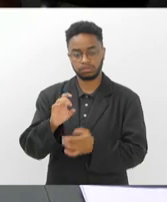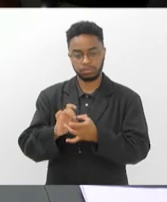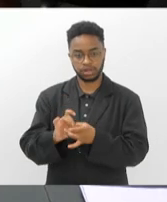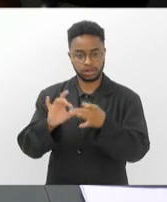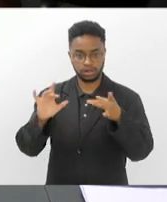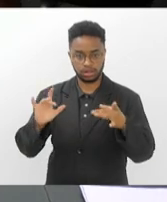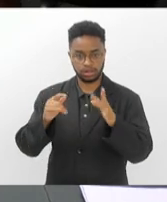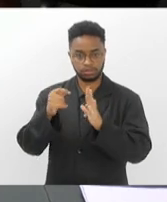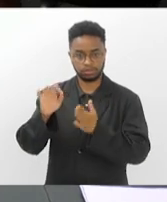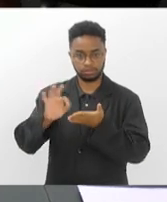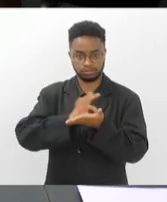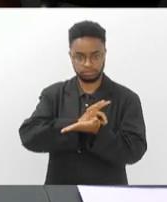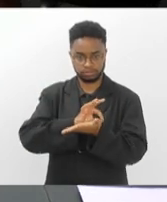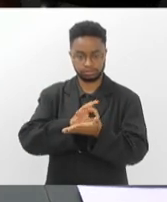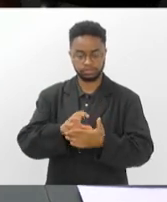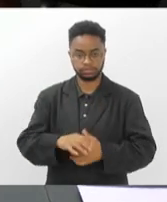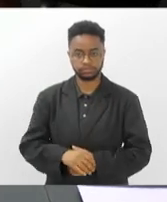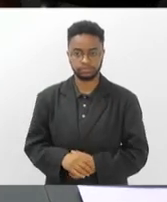de inscrição.